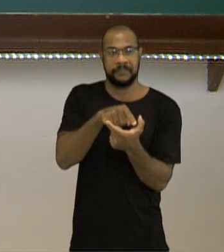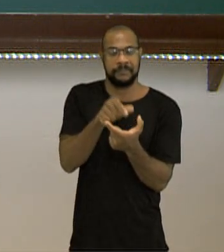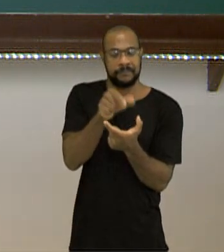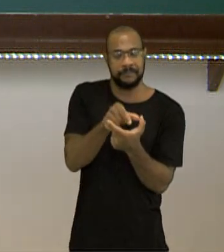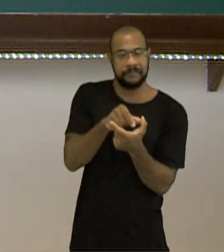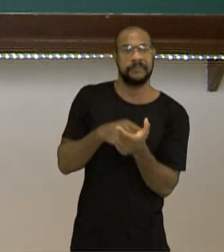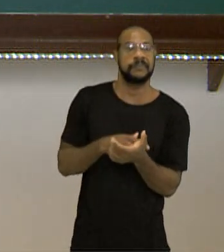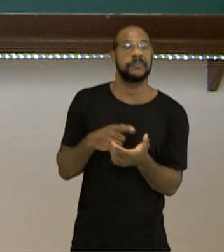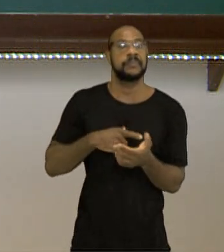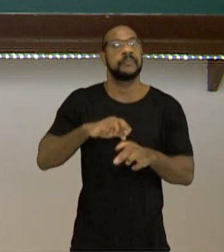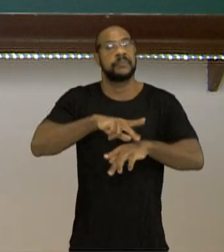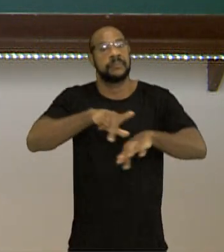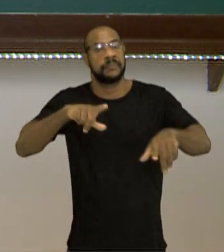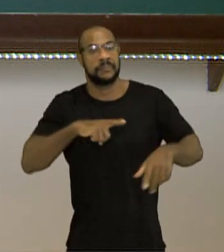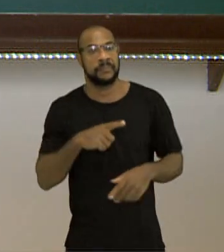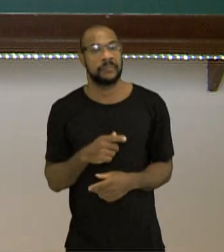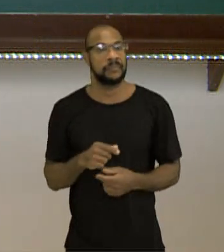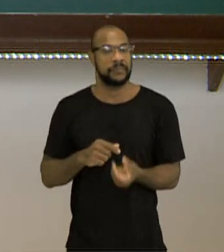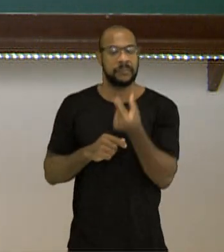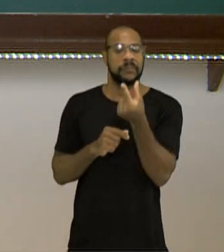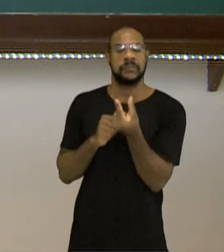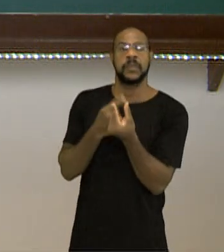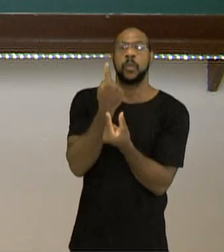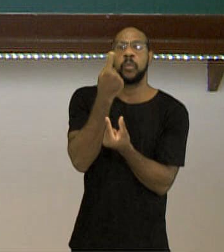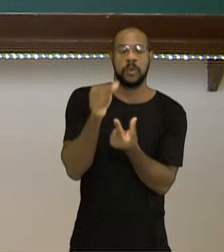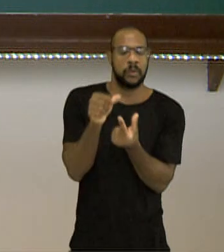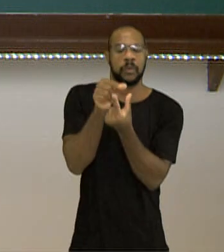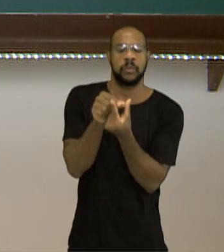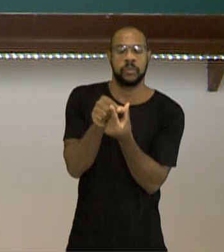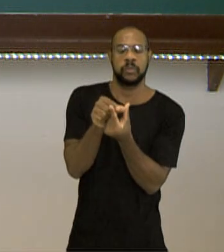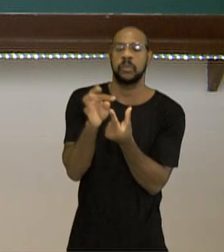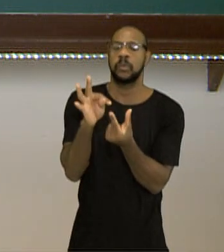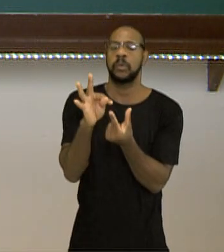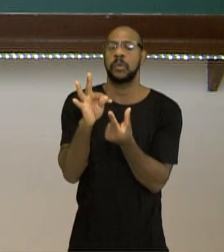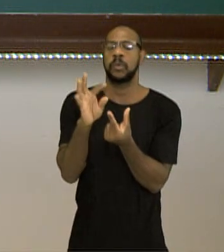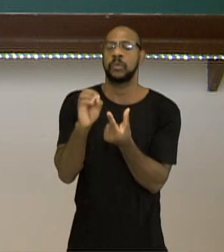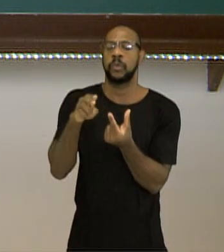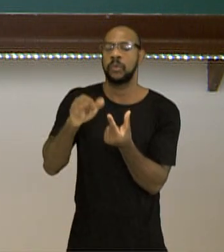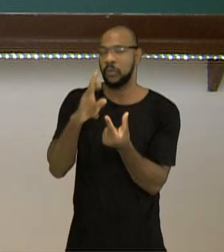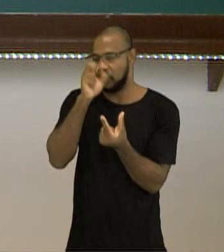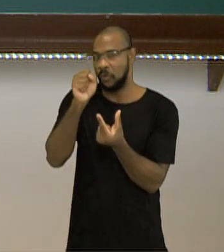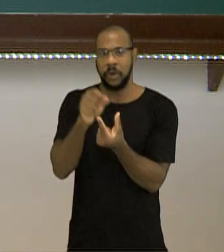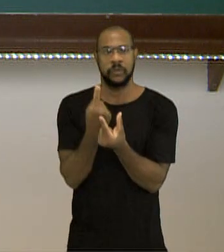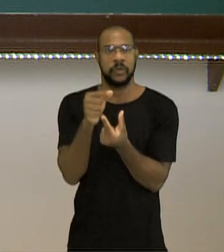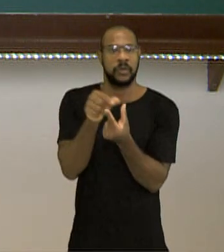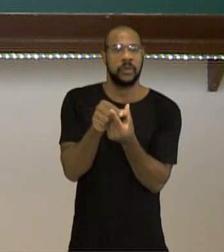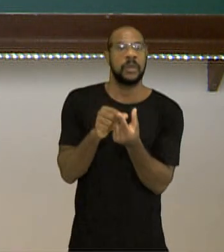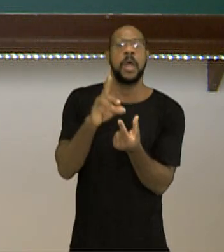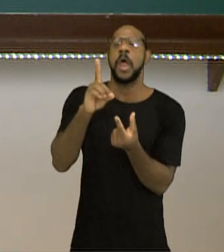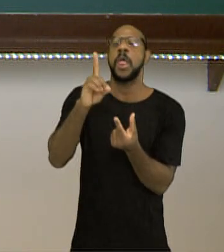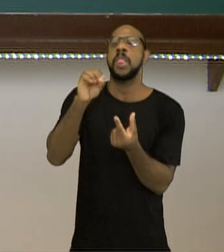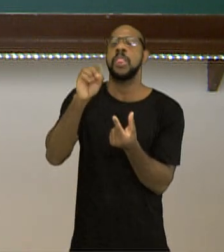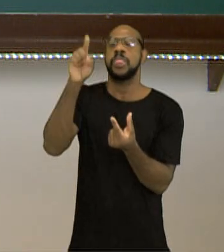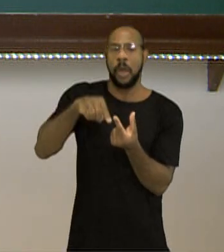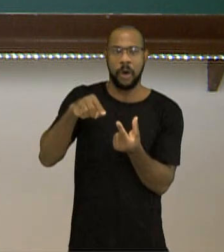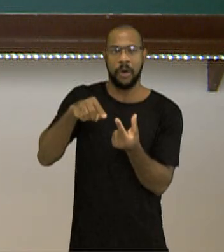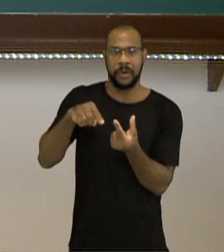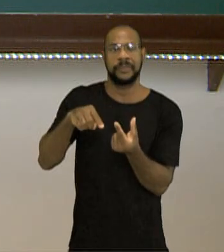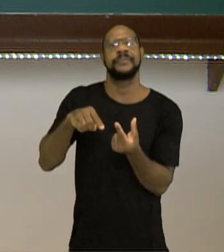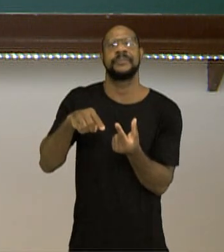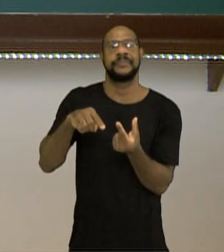monossílabos tônicos. Quando que o monossílabo é tônico? Ó, dó e